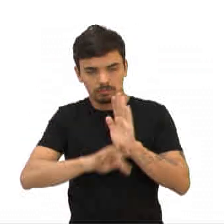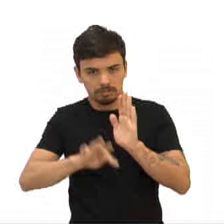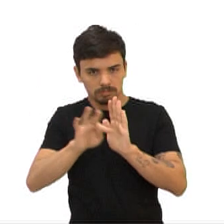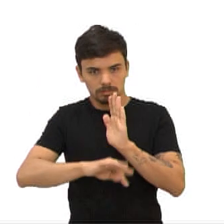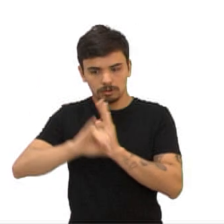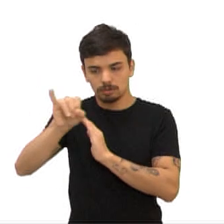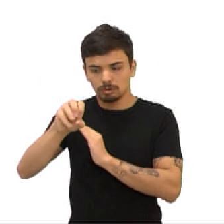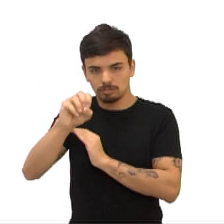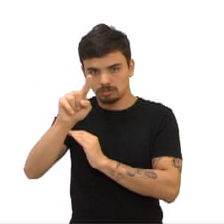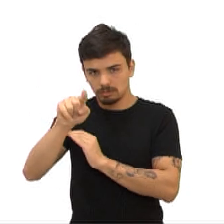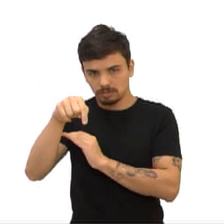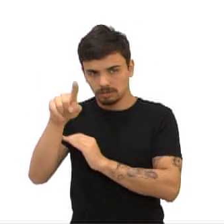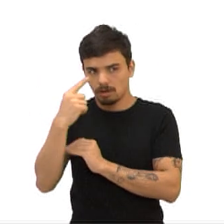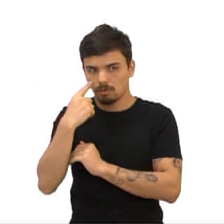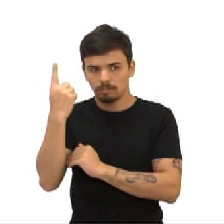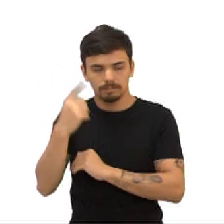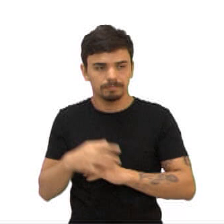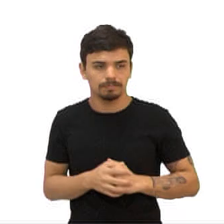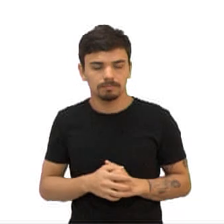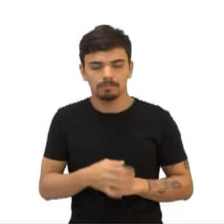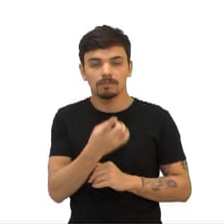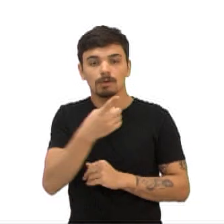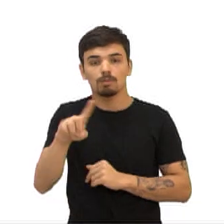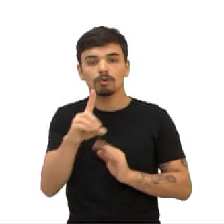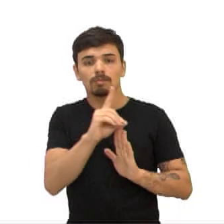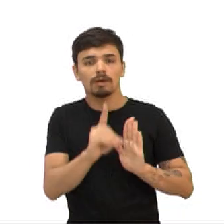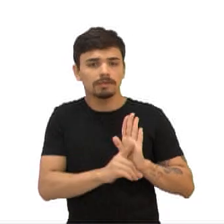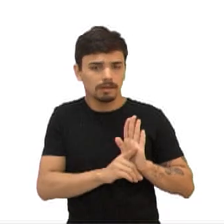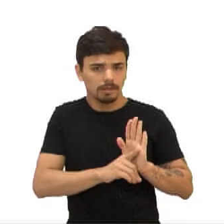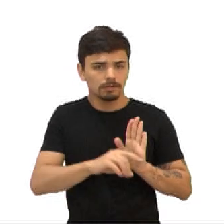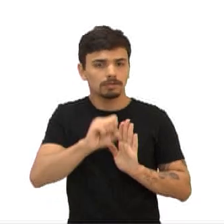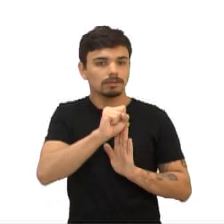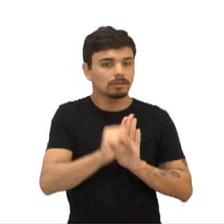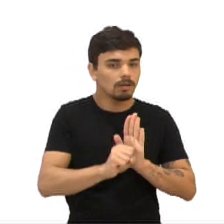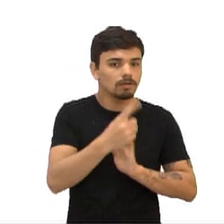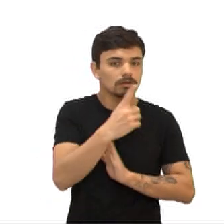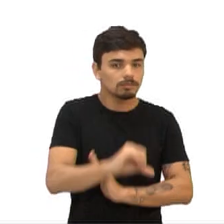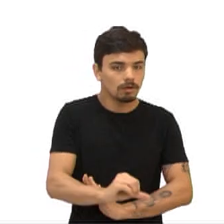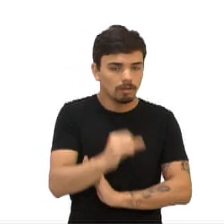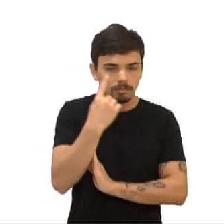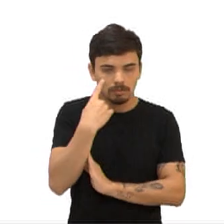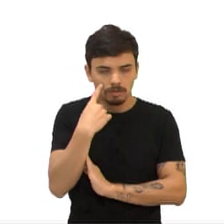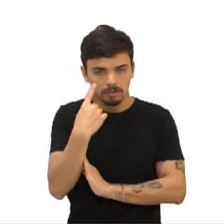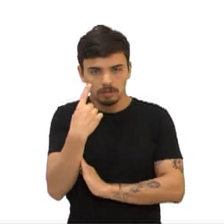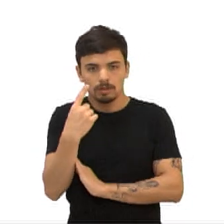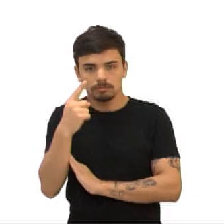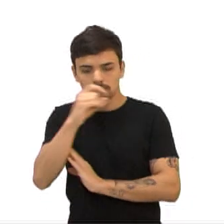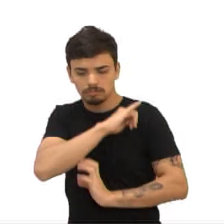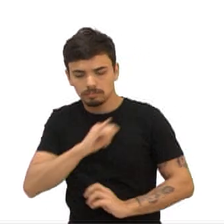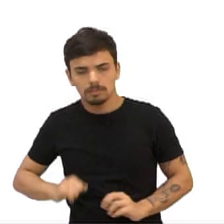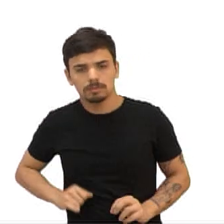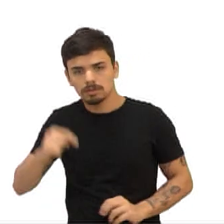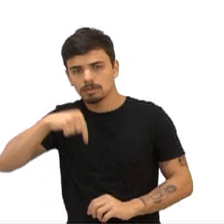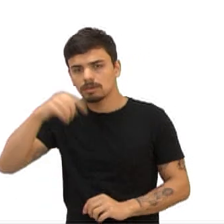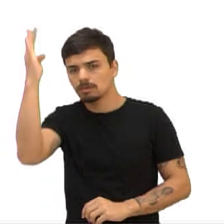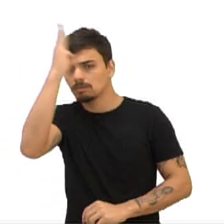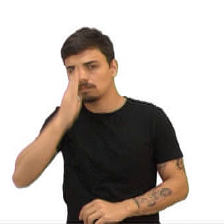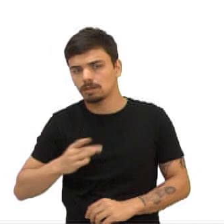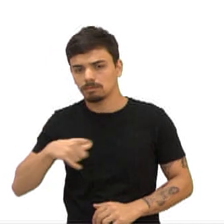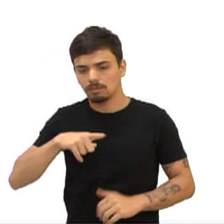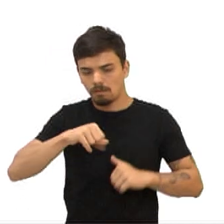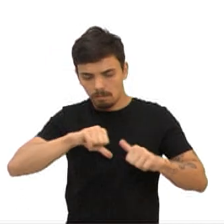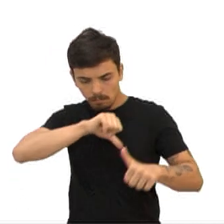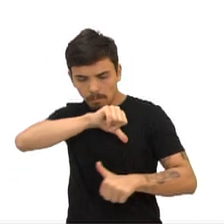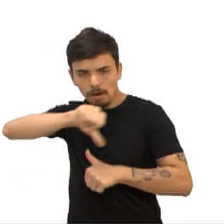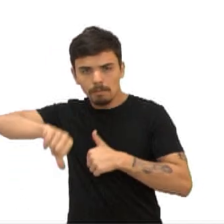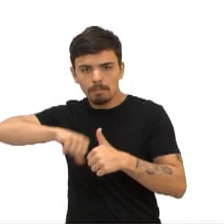de Carvalho. Nas últimas décadas do século XIX, o Império do Brasil passou por transformações